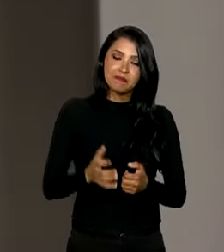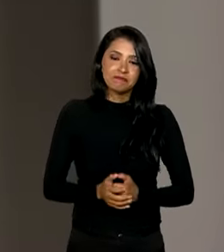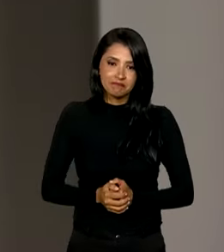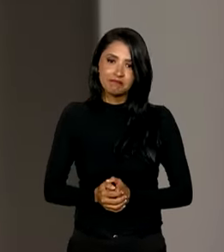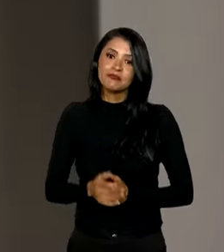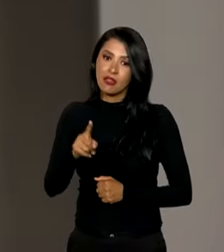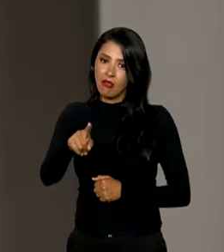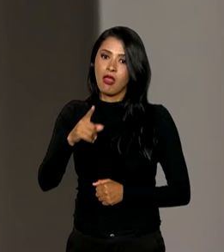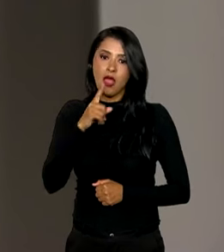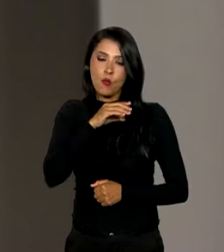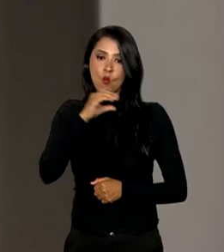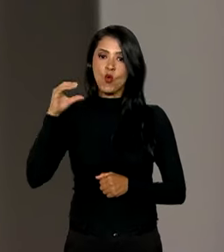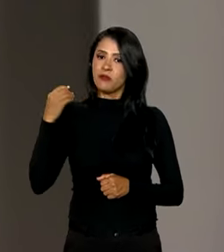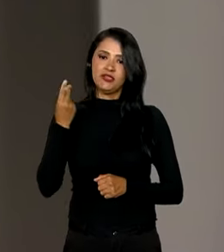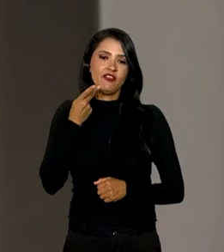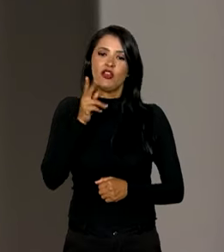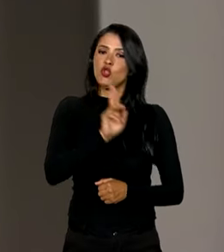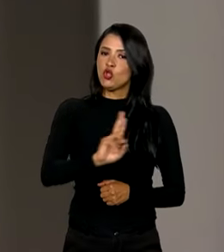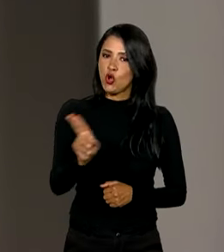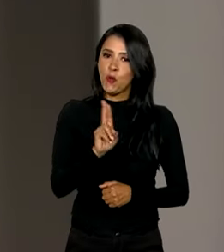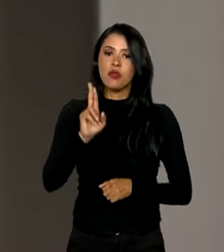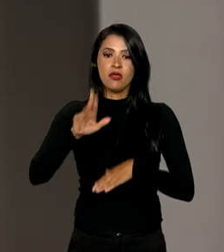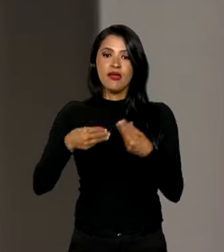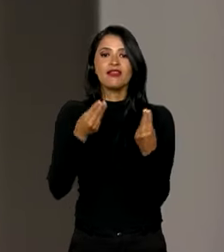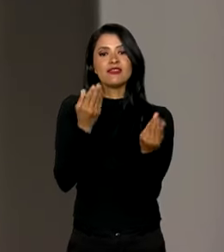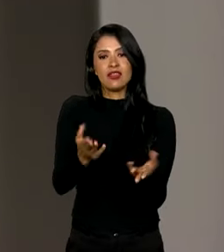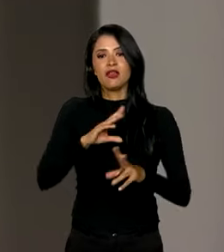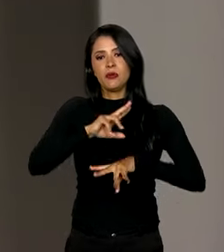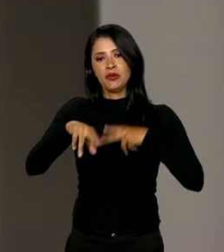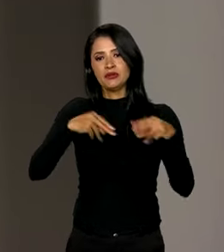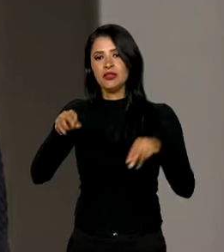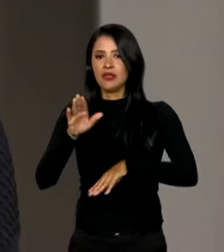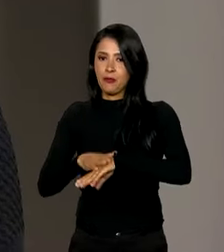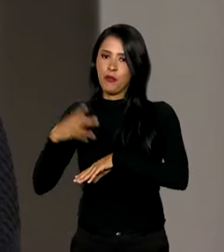adoção é anônima e o processo de entrega dos presentes fica a cargo dos Correios.